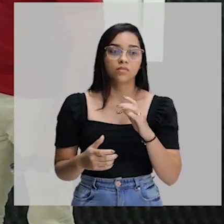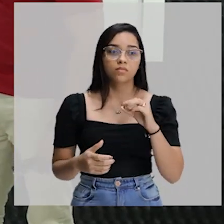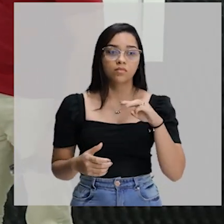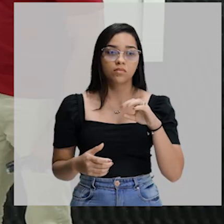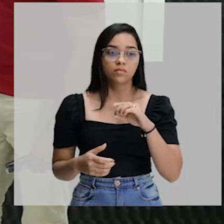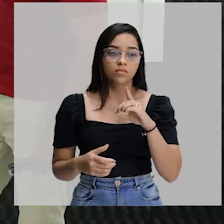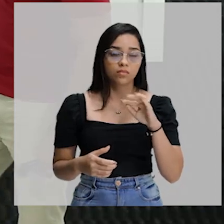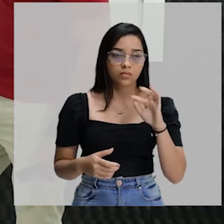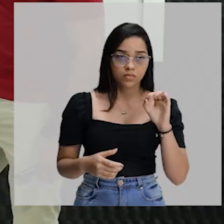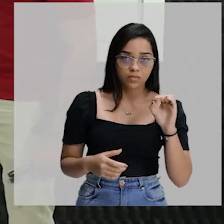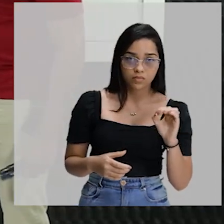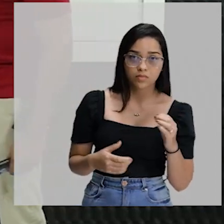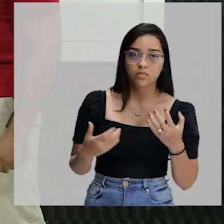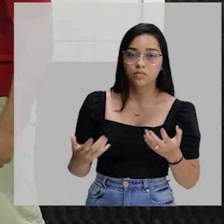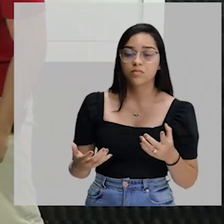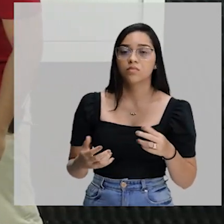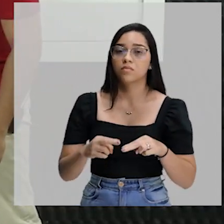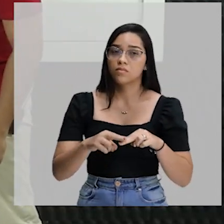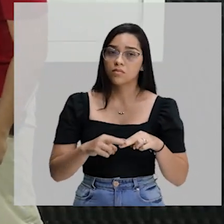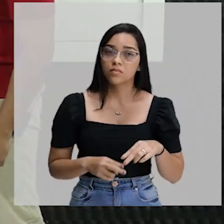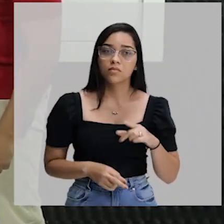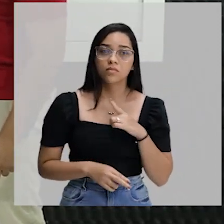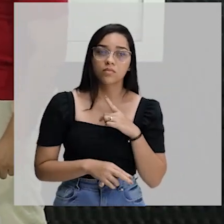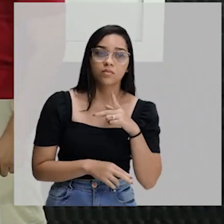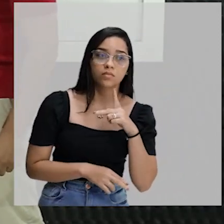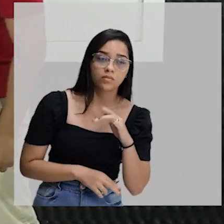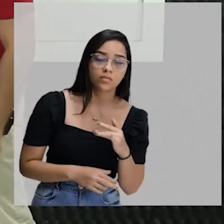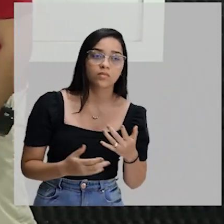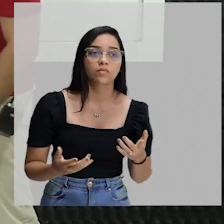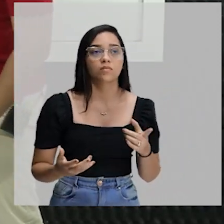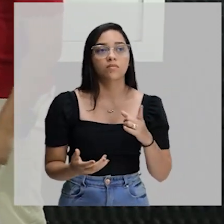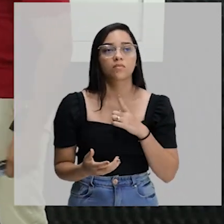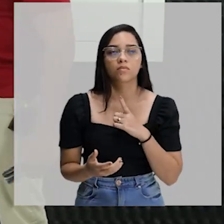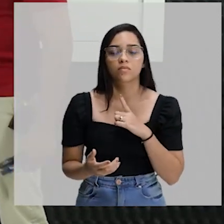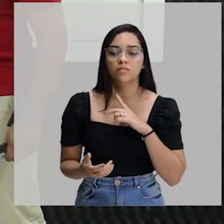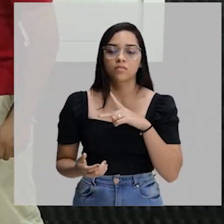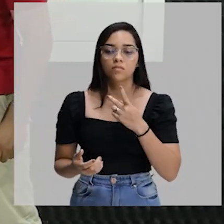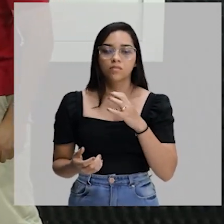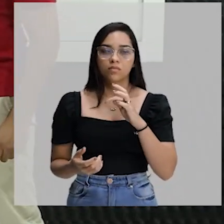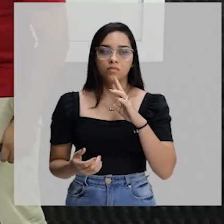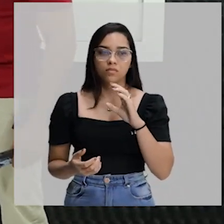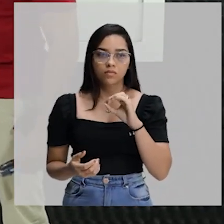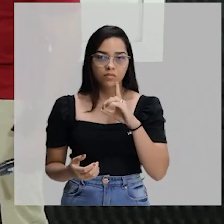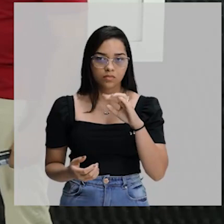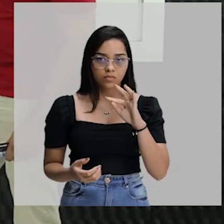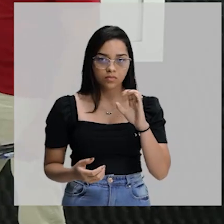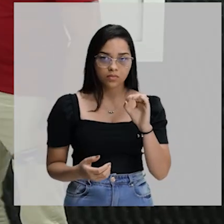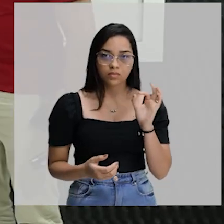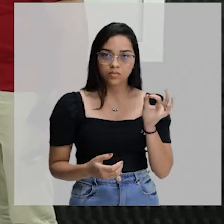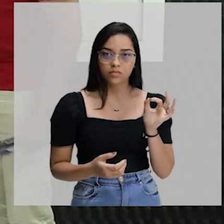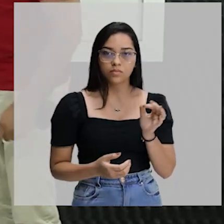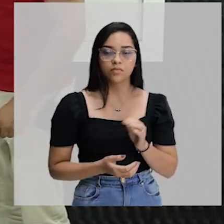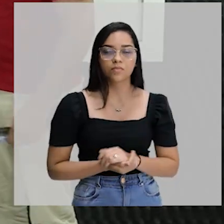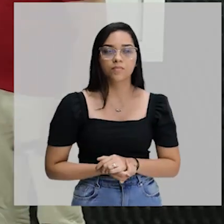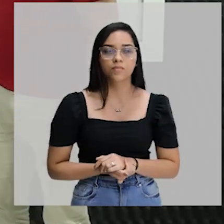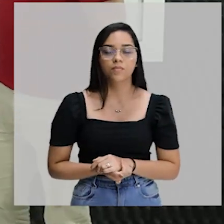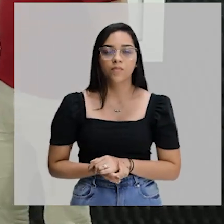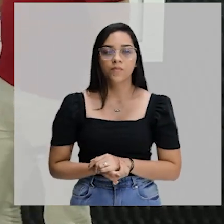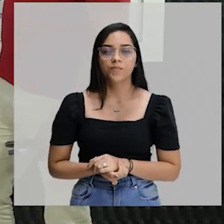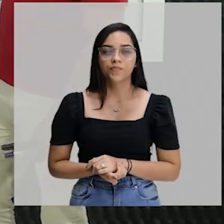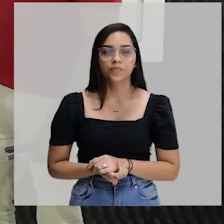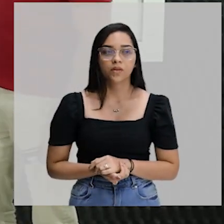Homozigoto recessivo. Então, consequentemente, os pais são heterozigotos. Tá certo?